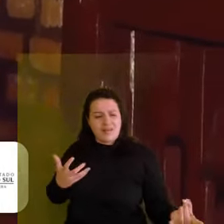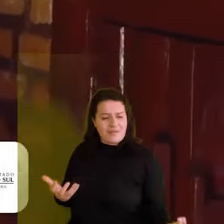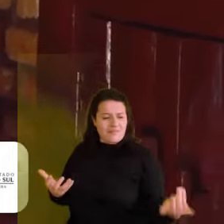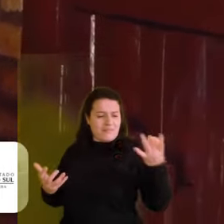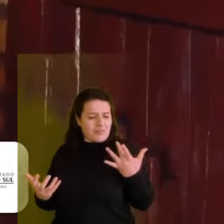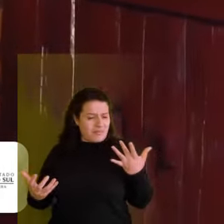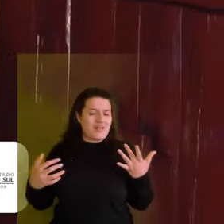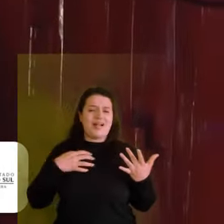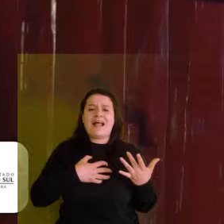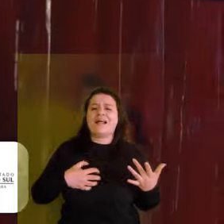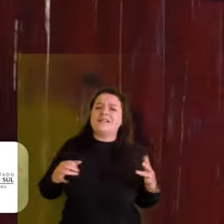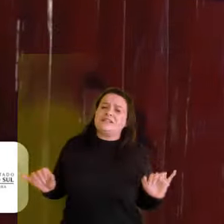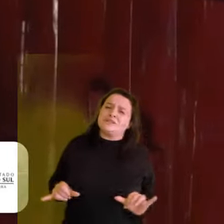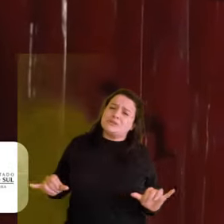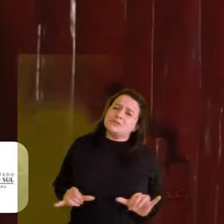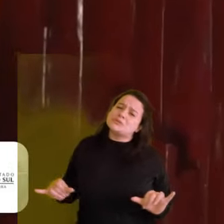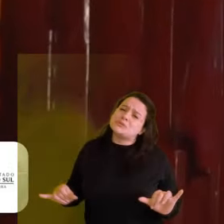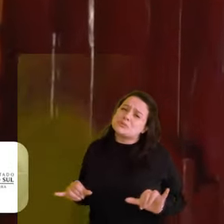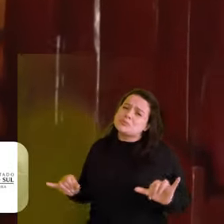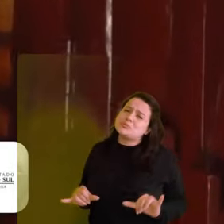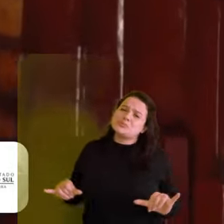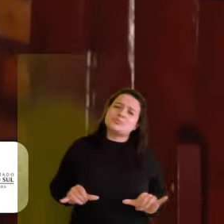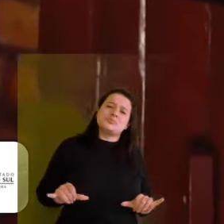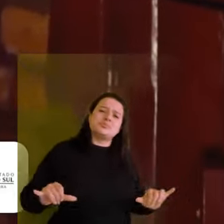o seu. Foi o